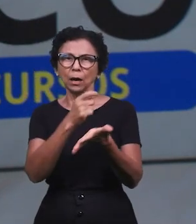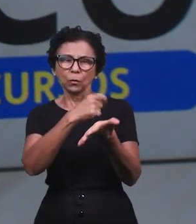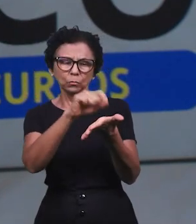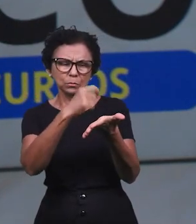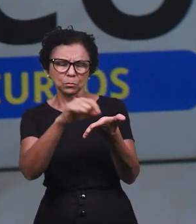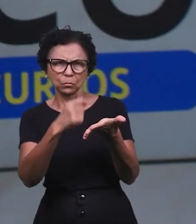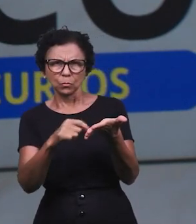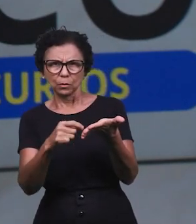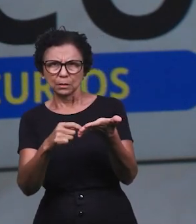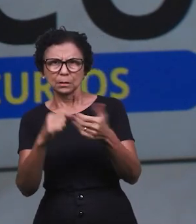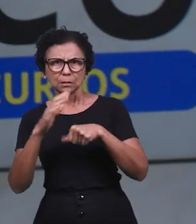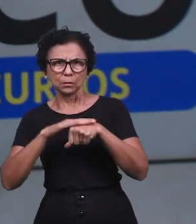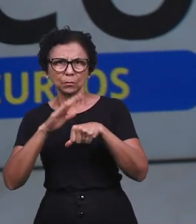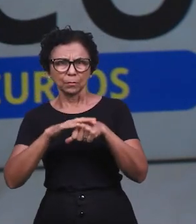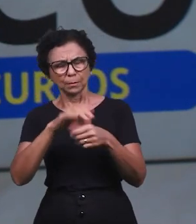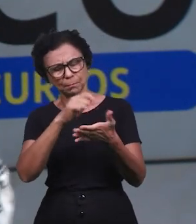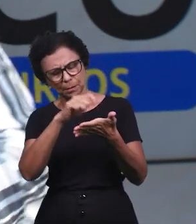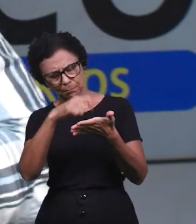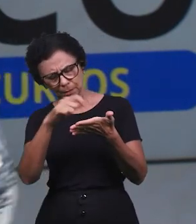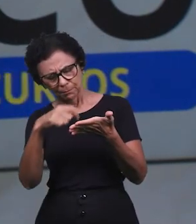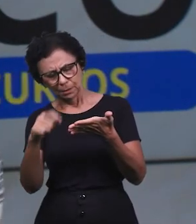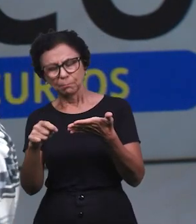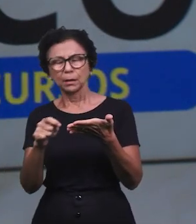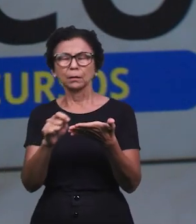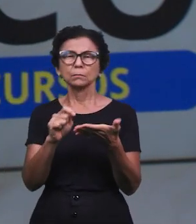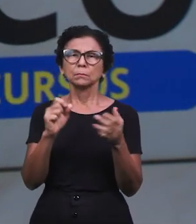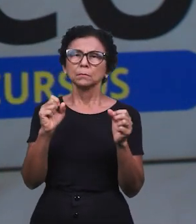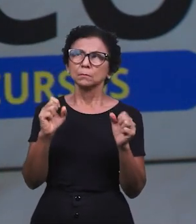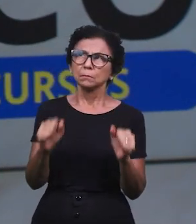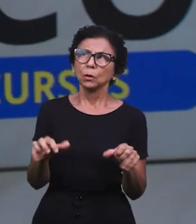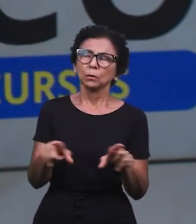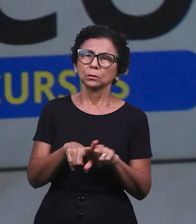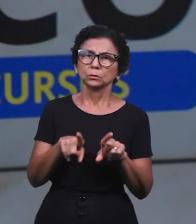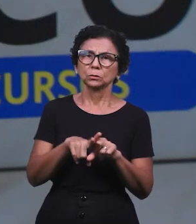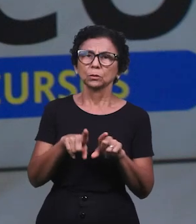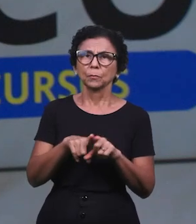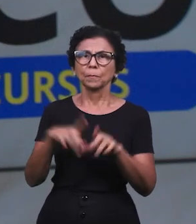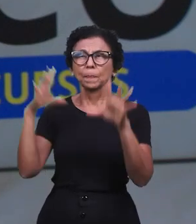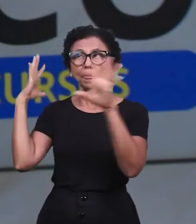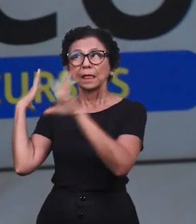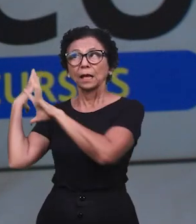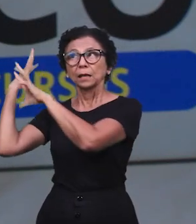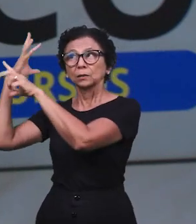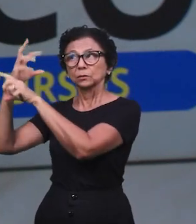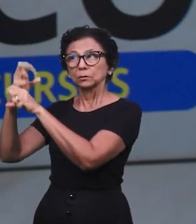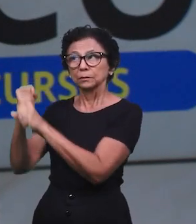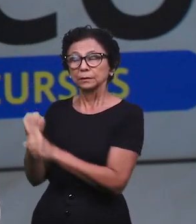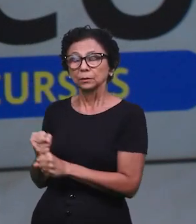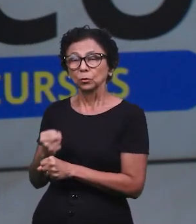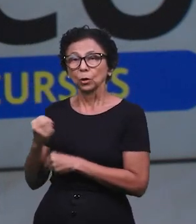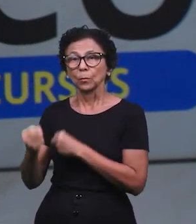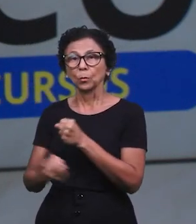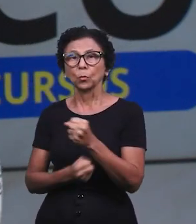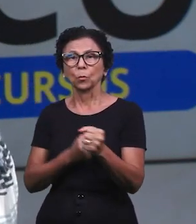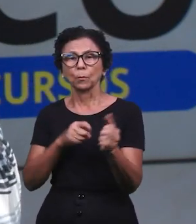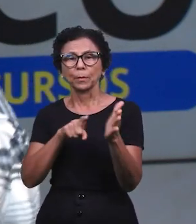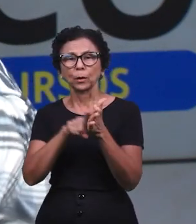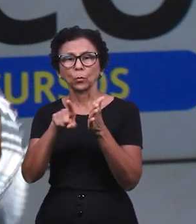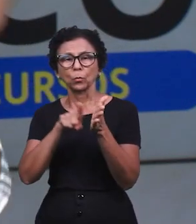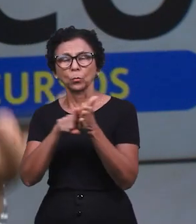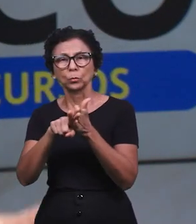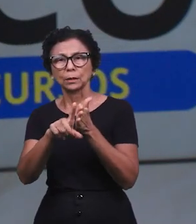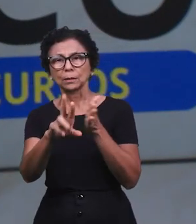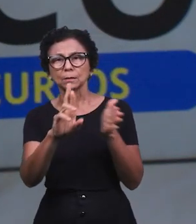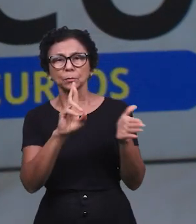anotações que eu fiz, tá certo? Eu posso revisar por meio de resolução de questões, eu posso usar